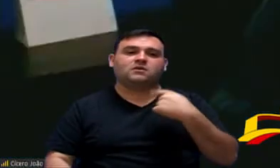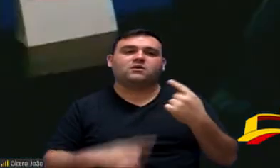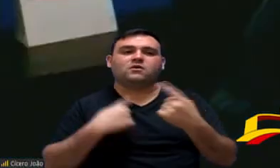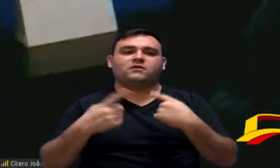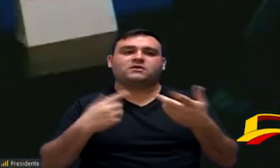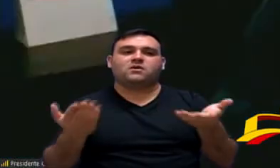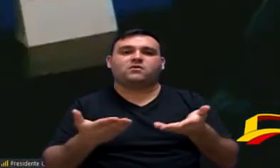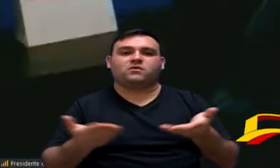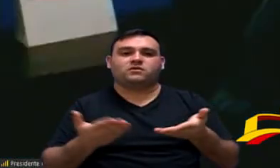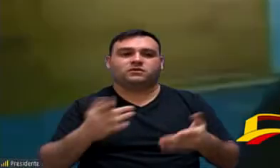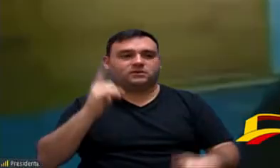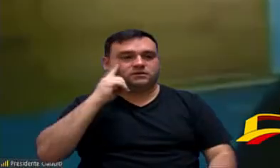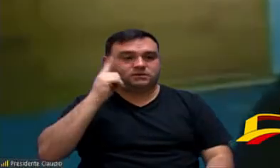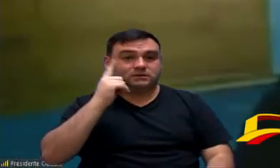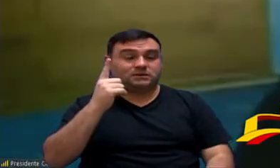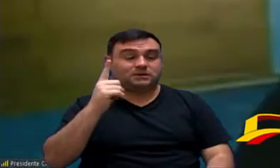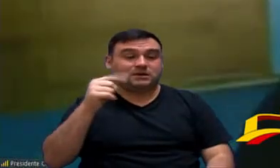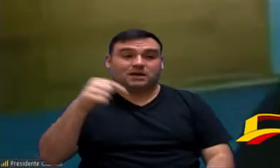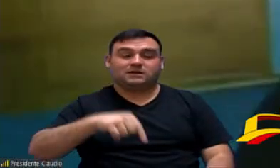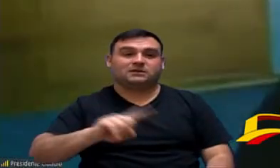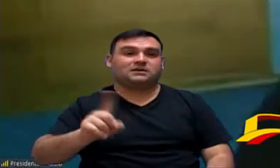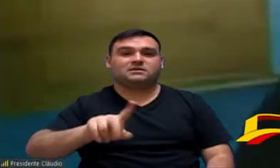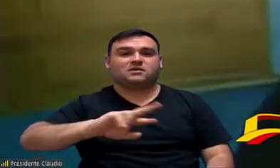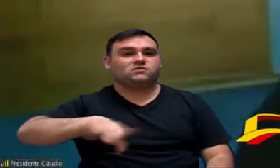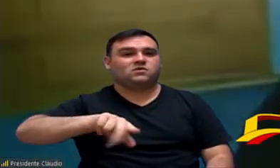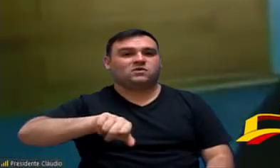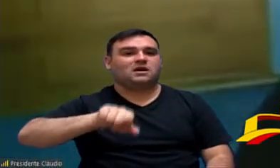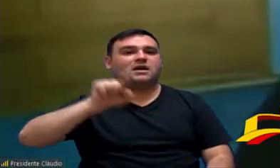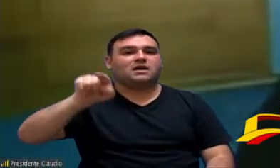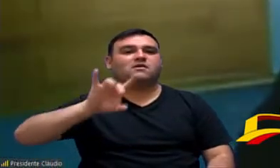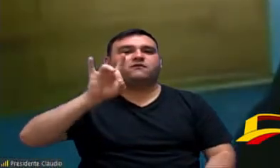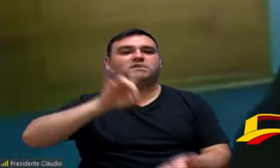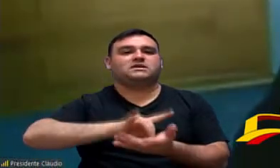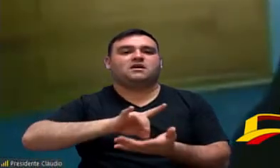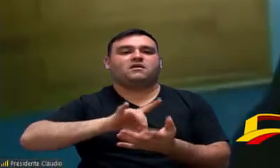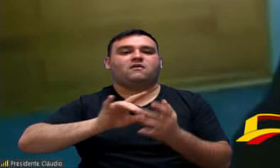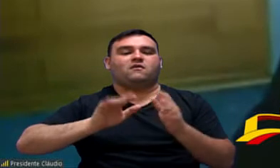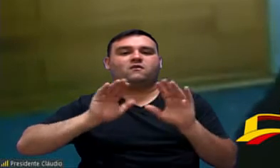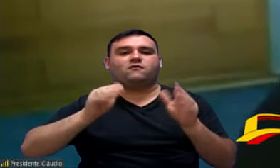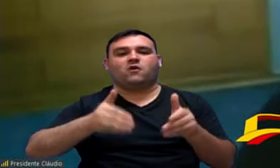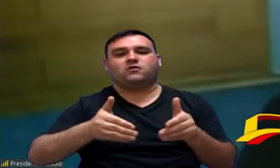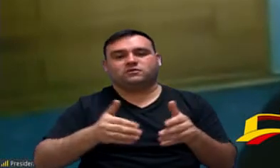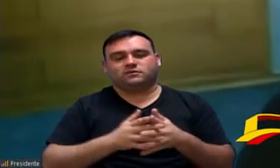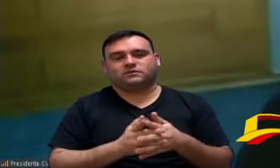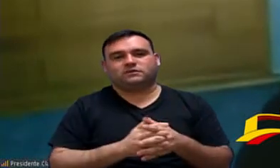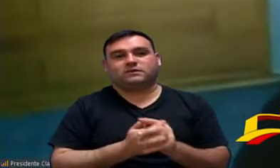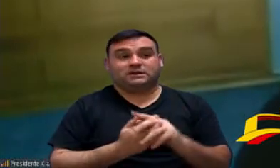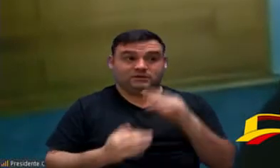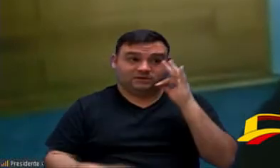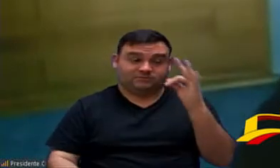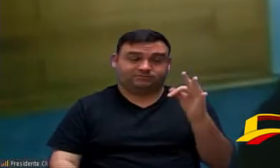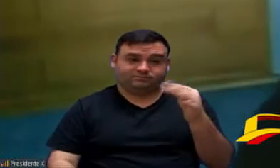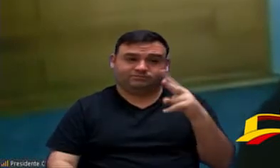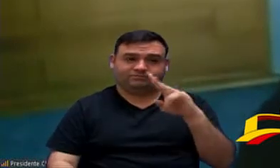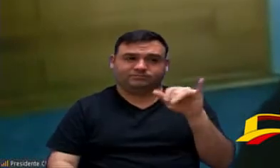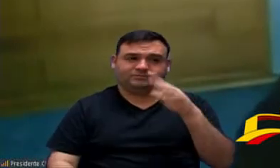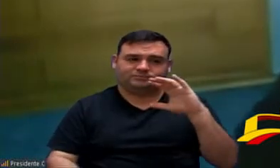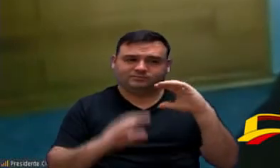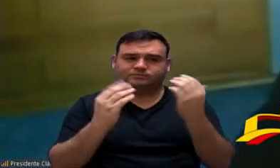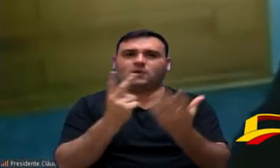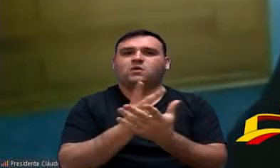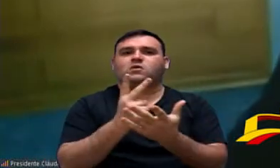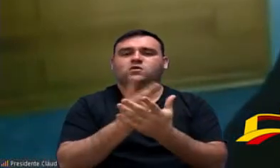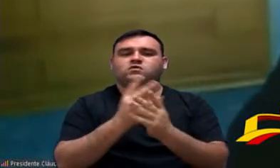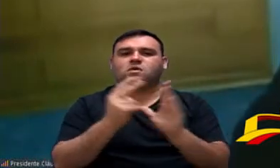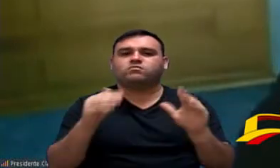mesa esses 15 hoje. Dias, não é aqui, é o fórum oficial. Nesses próximos 15 dias, a Câmara ainda vai continuar nesse